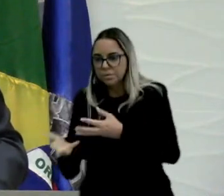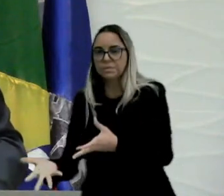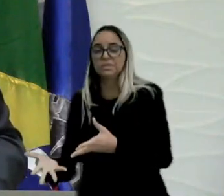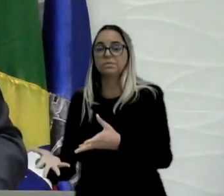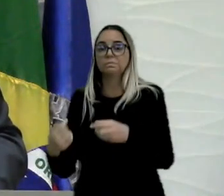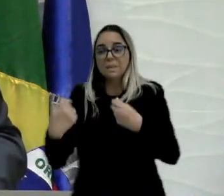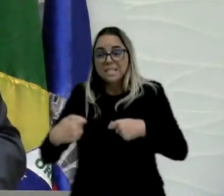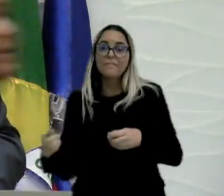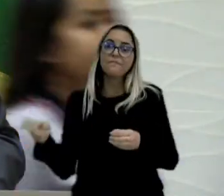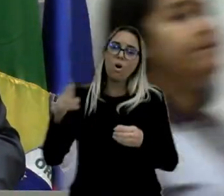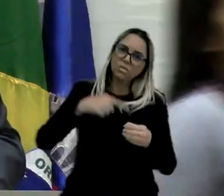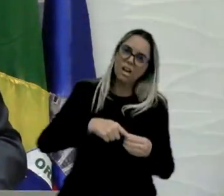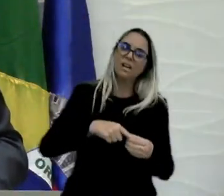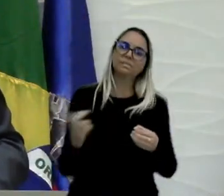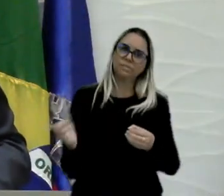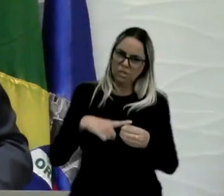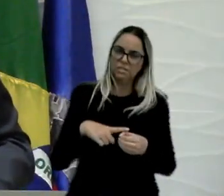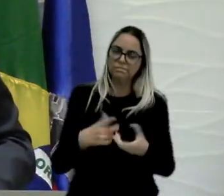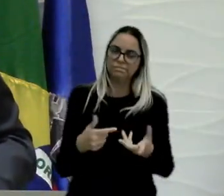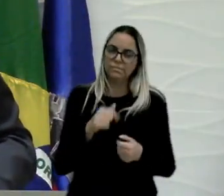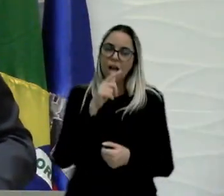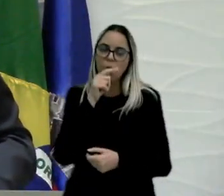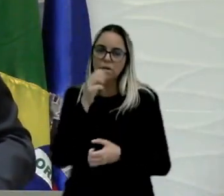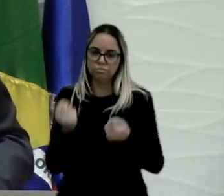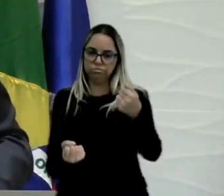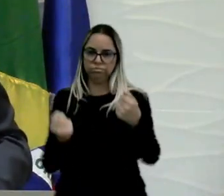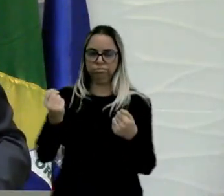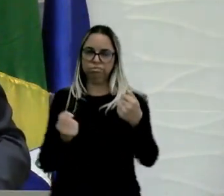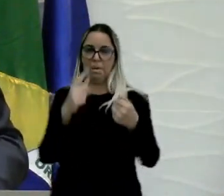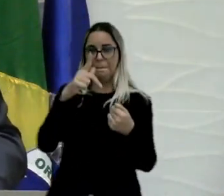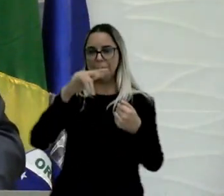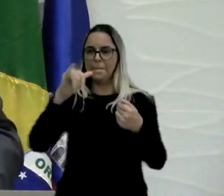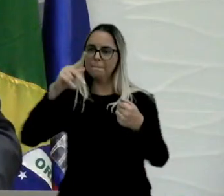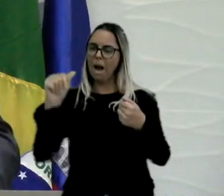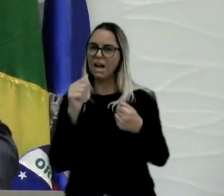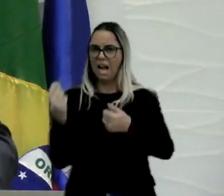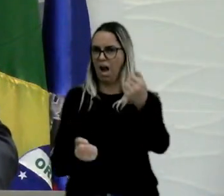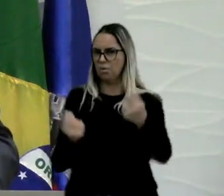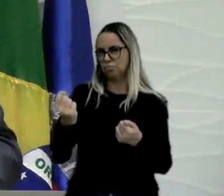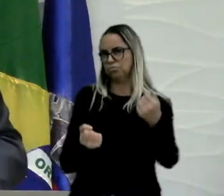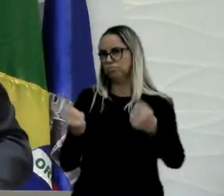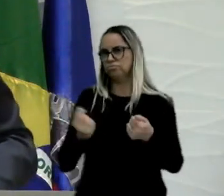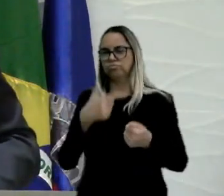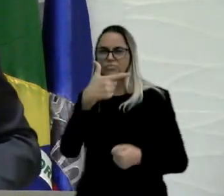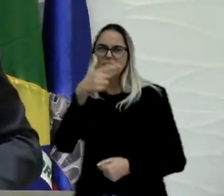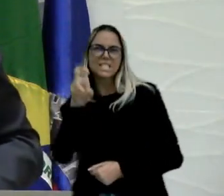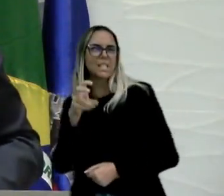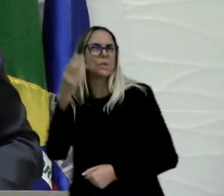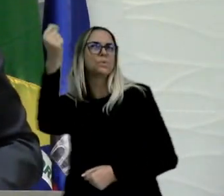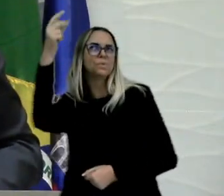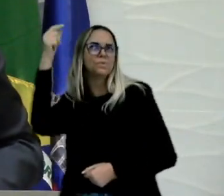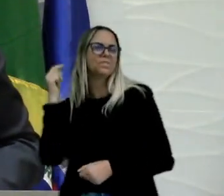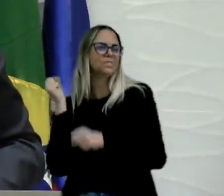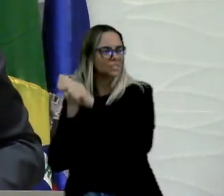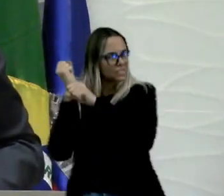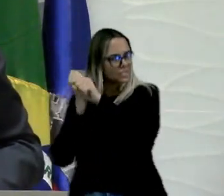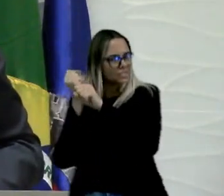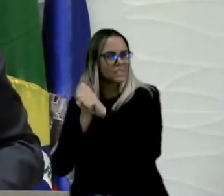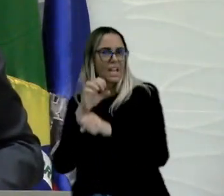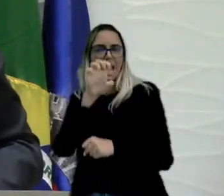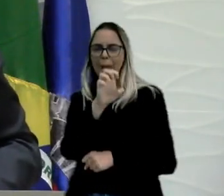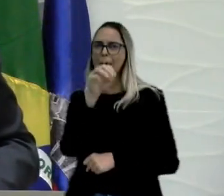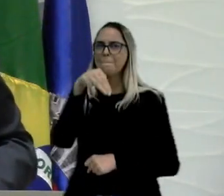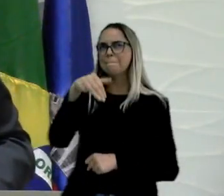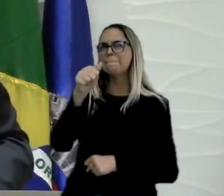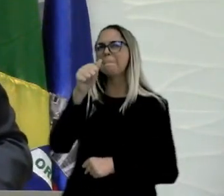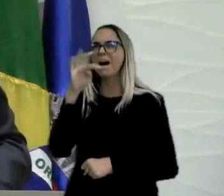retornem eu me lembro que há pouco mais de 25 anos era emat que fazia o abastecimento